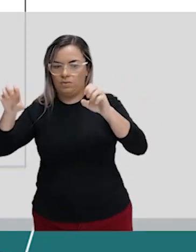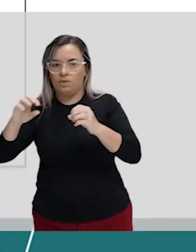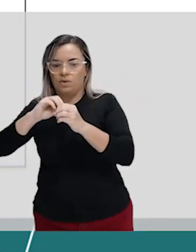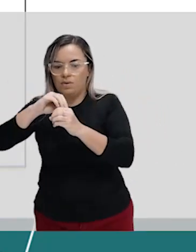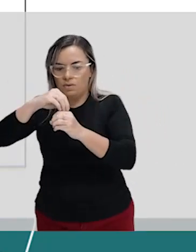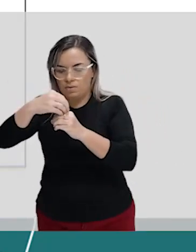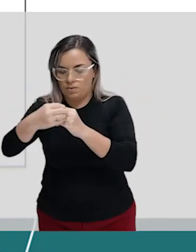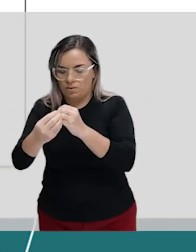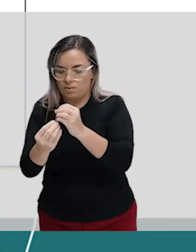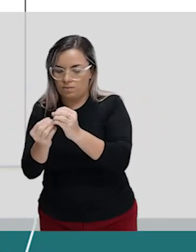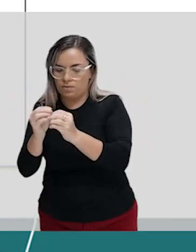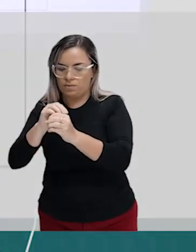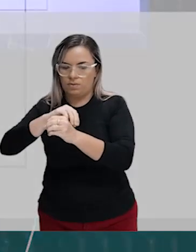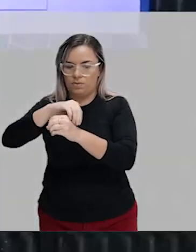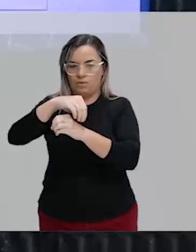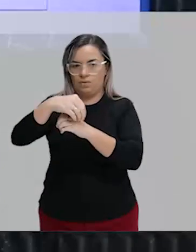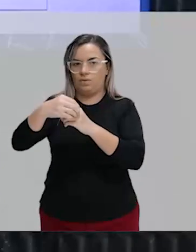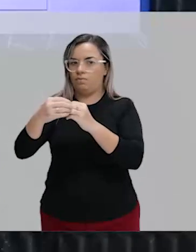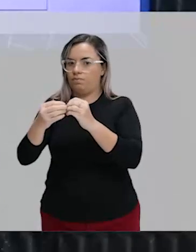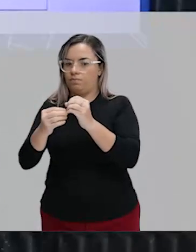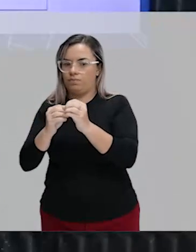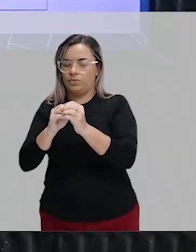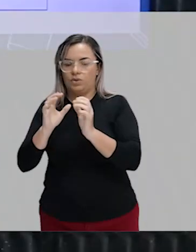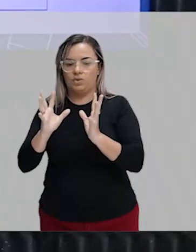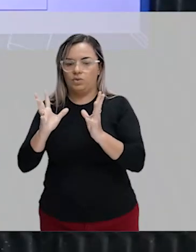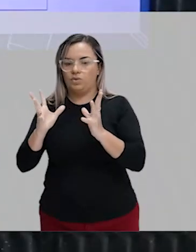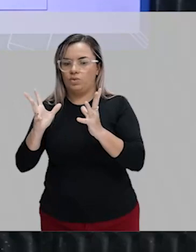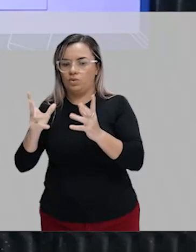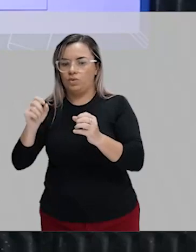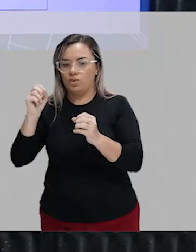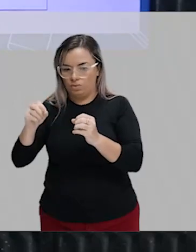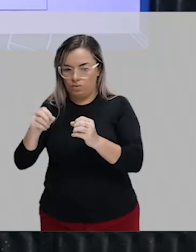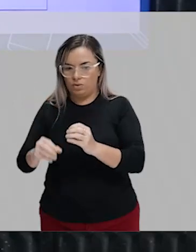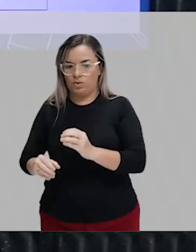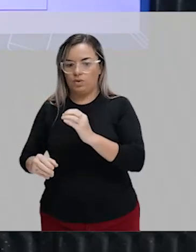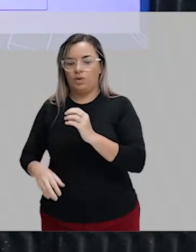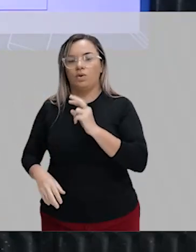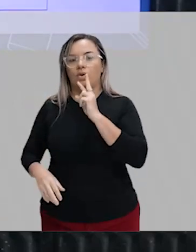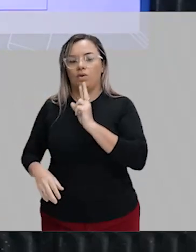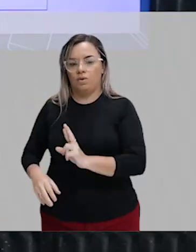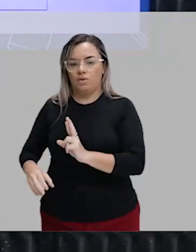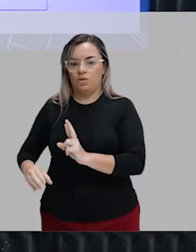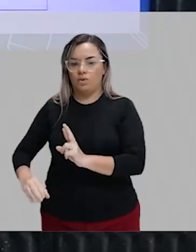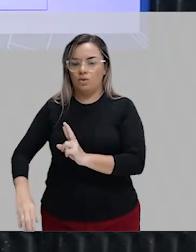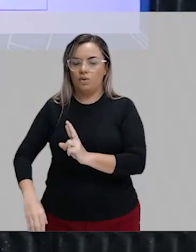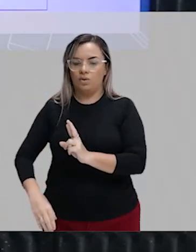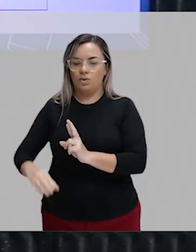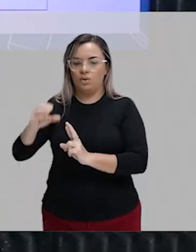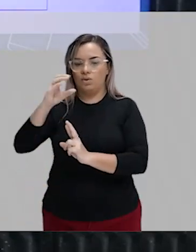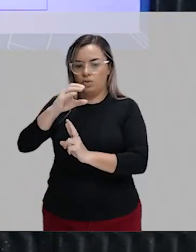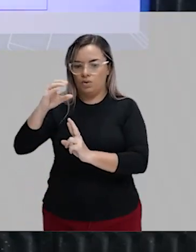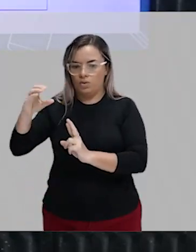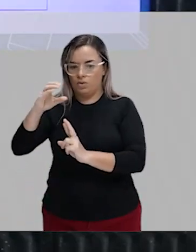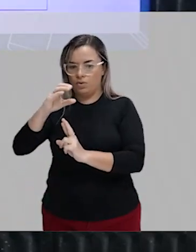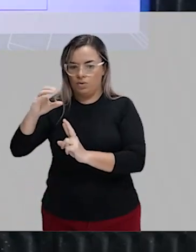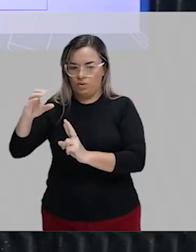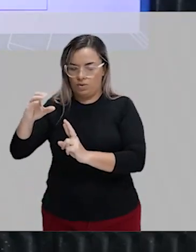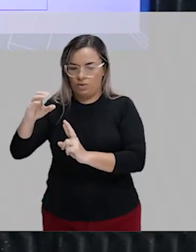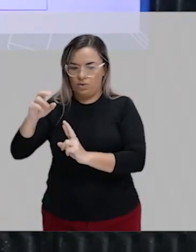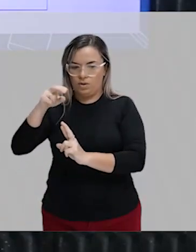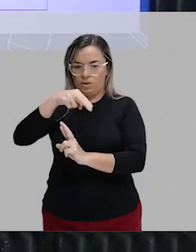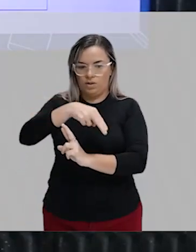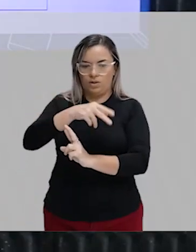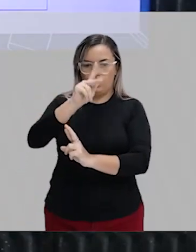molécula, tá? Essa aqui é a fórmula geral de uma molécula de aminoácido. Todo aminoácido ele vai